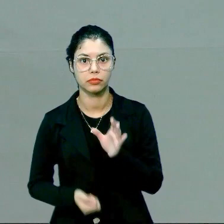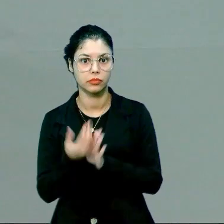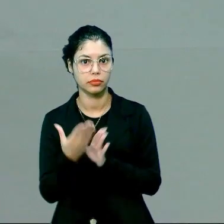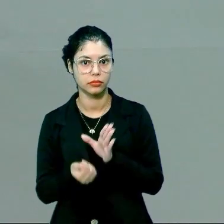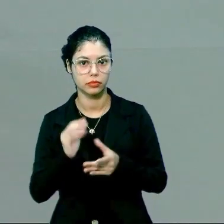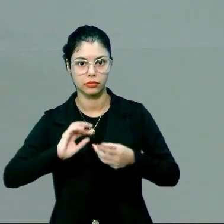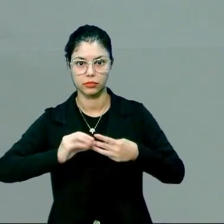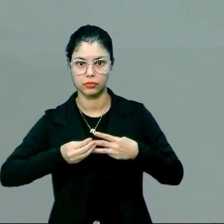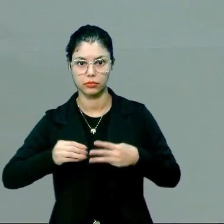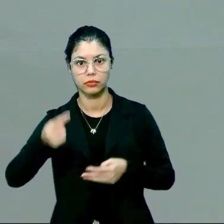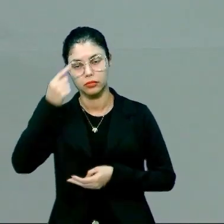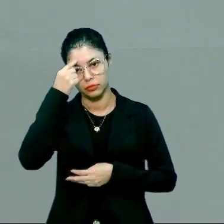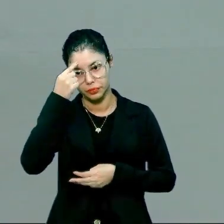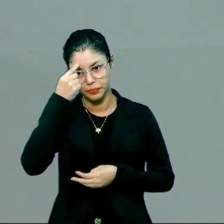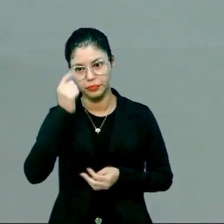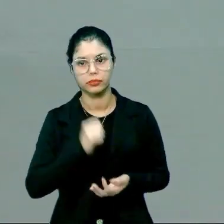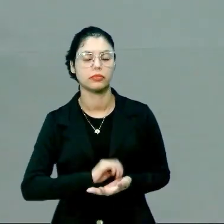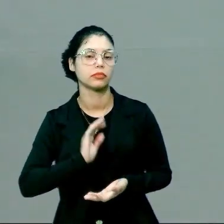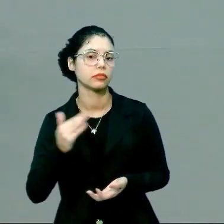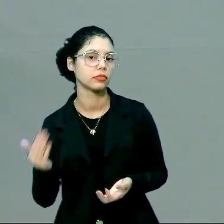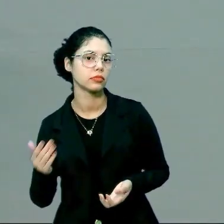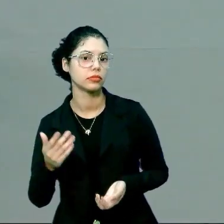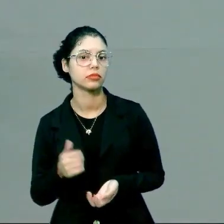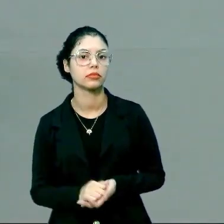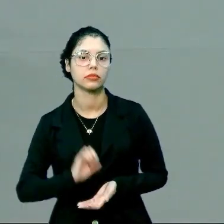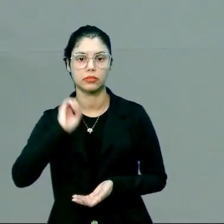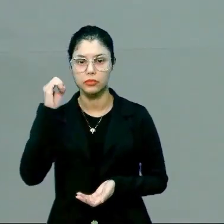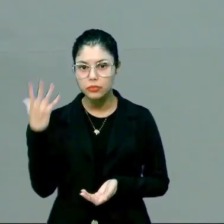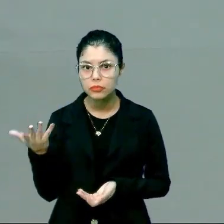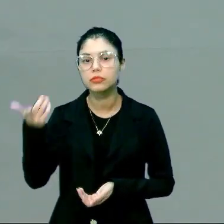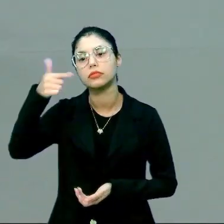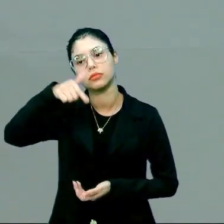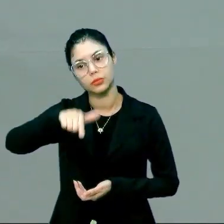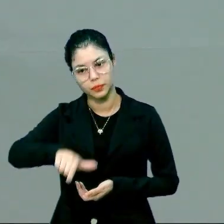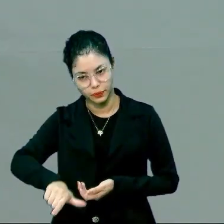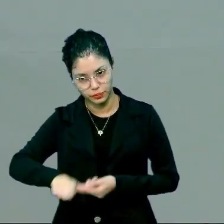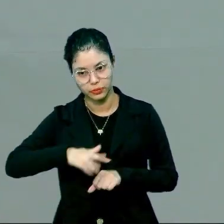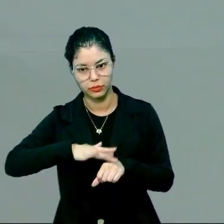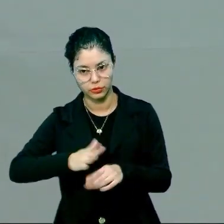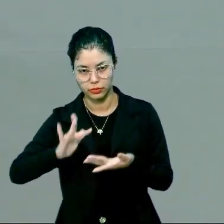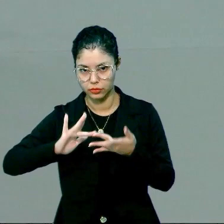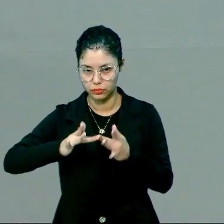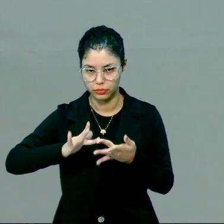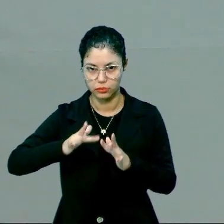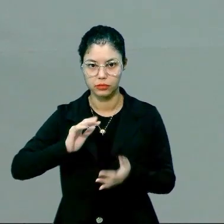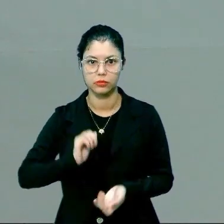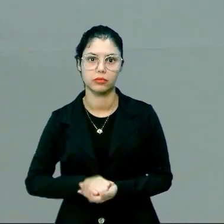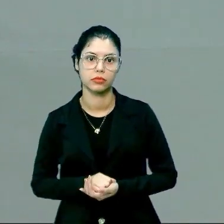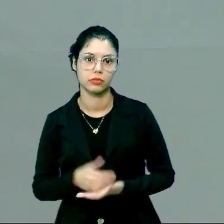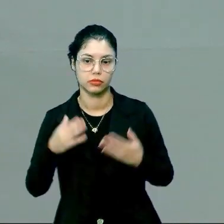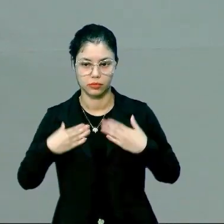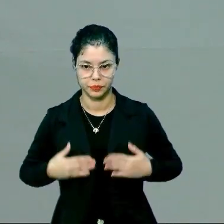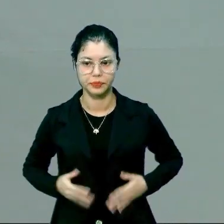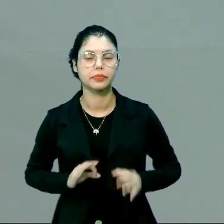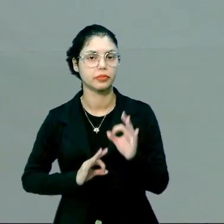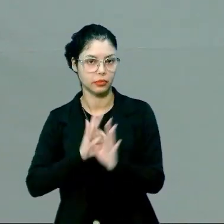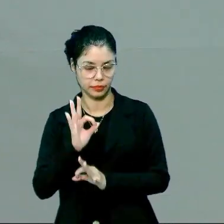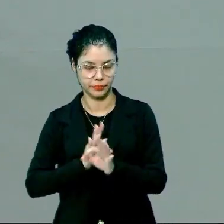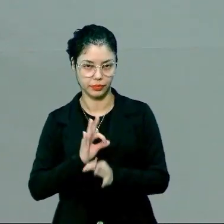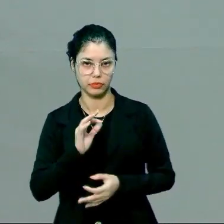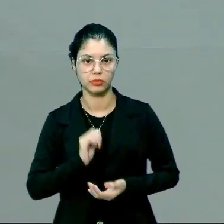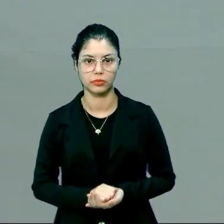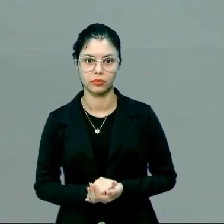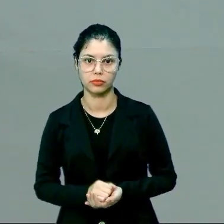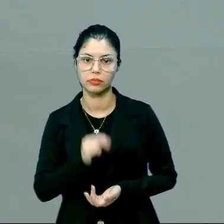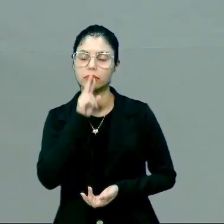Produzir células de memória, para que quando você tenha de novo contato com esse antígeno, o seu corpo está preparado.